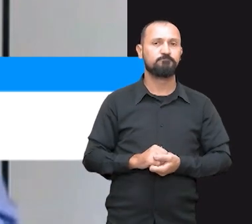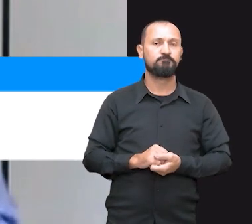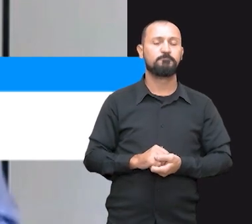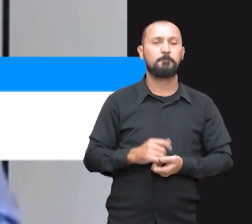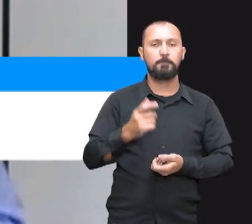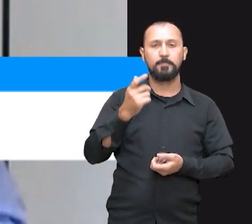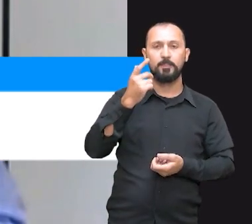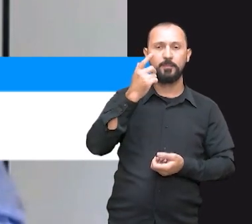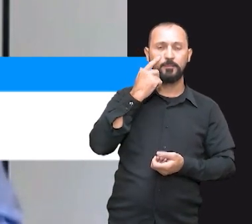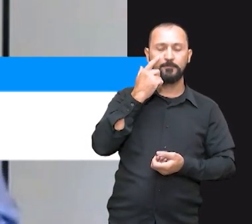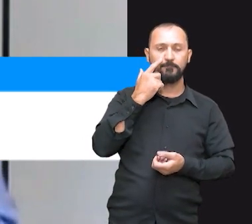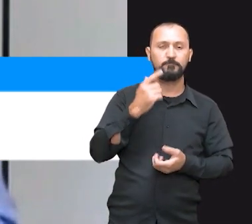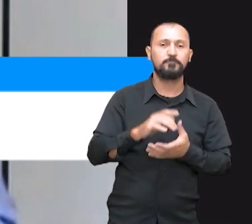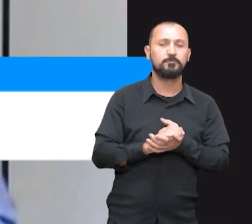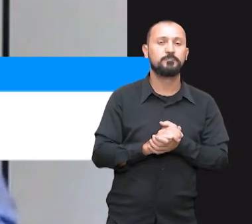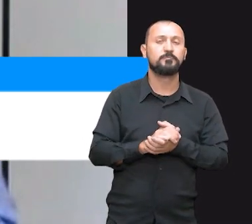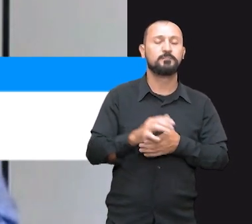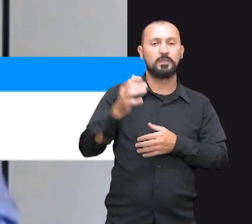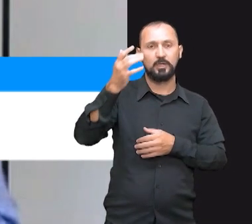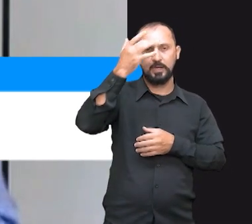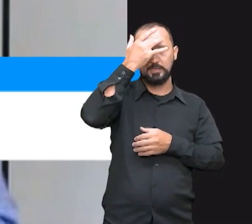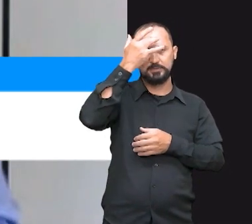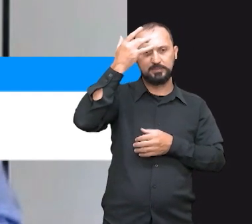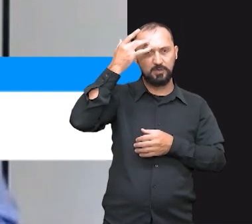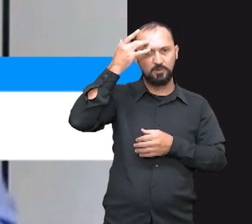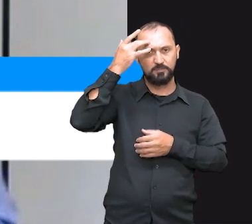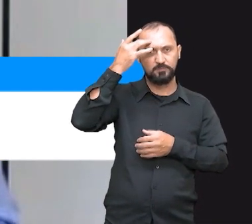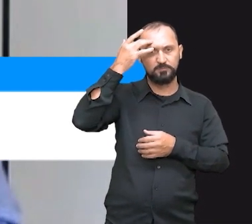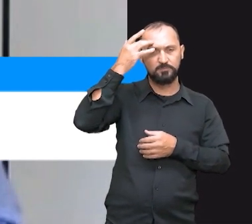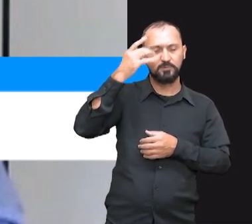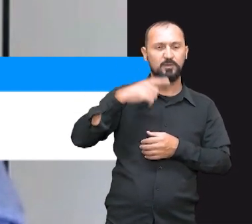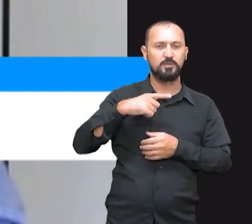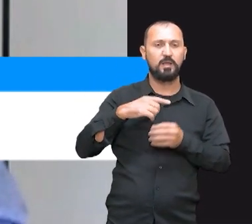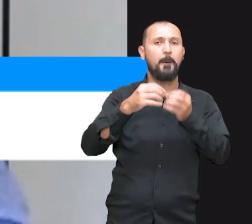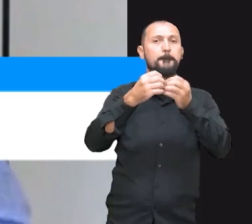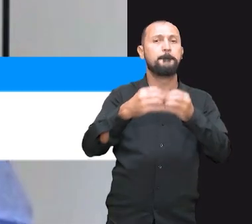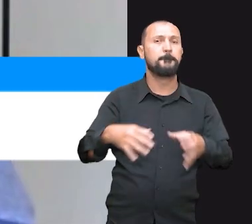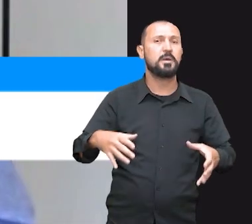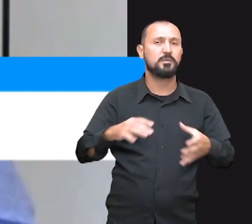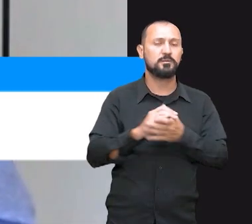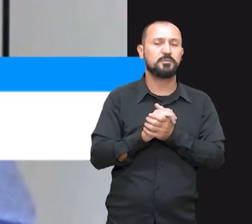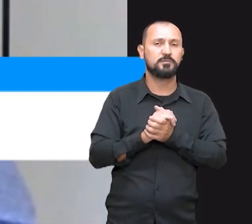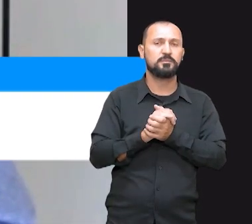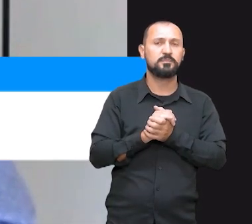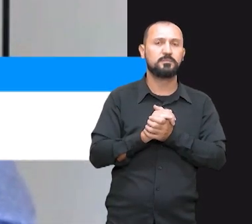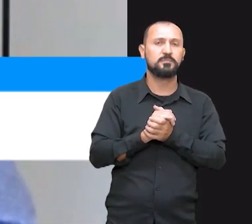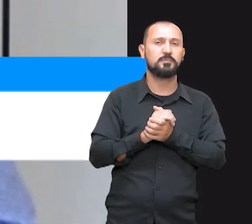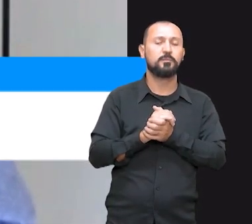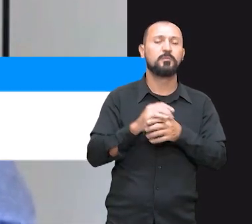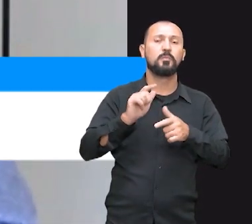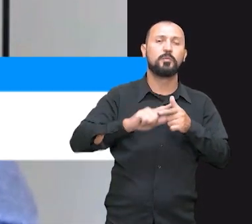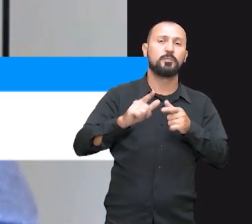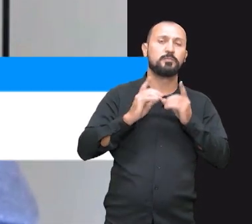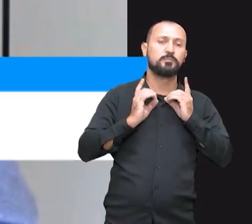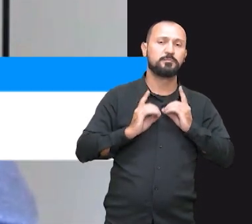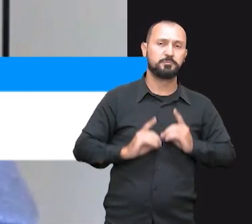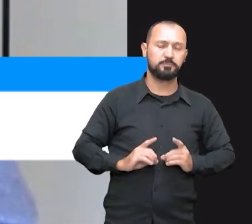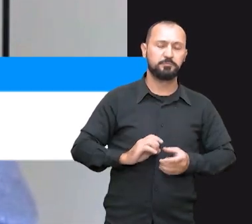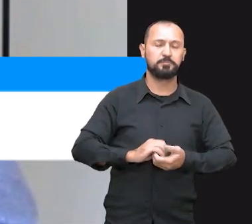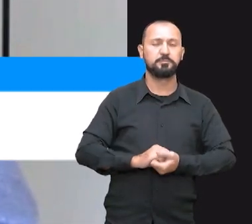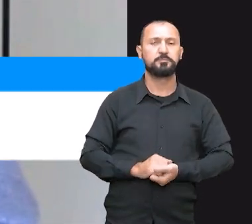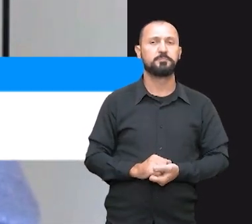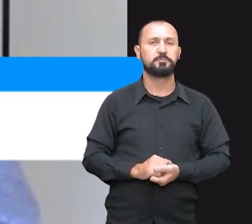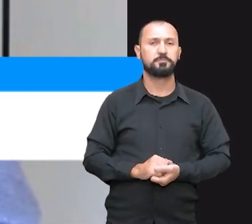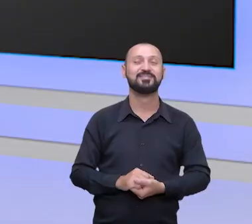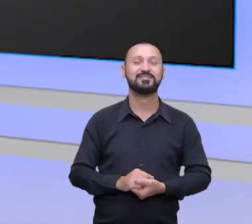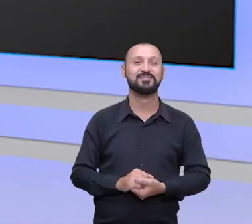nada a pessoa ter todo o seu físico em dia e a sua saúde mental está comprometida, principalmente em caso de